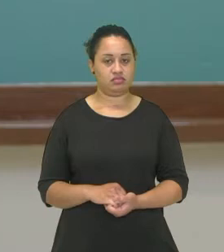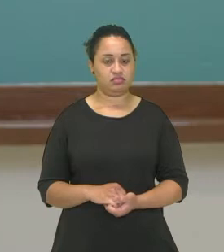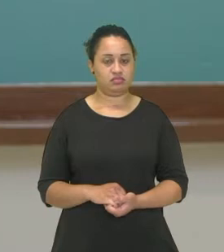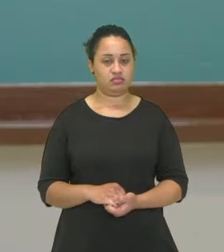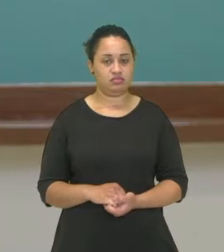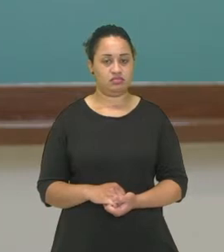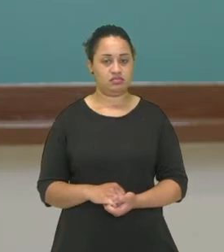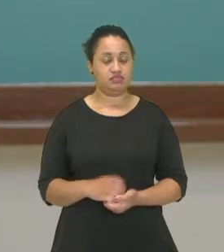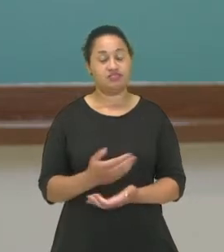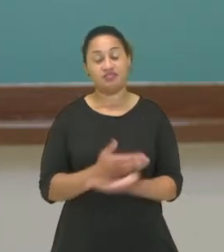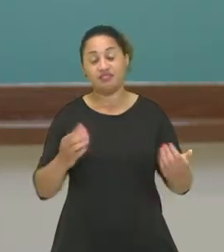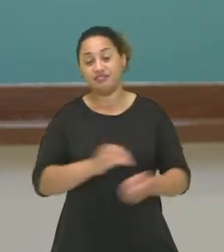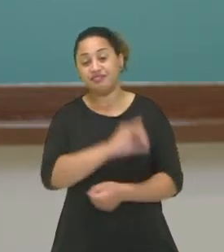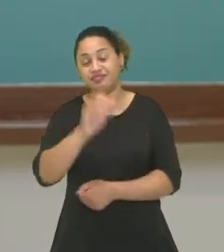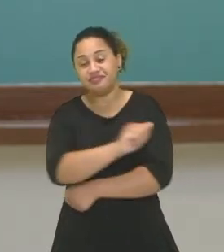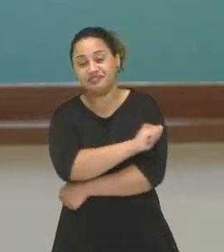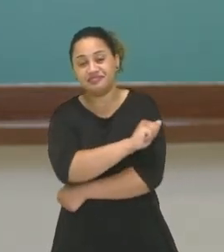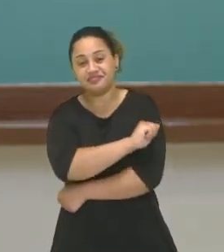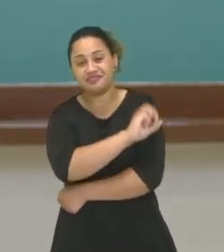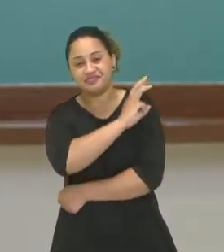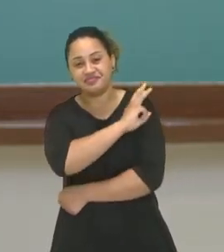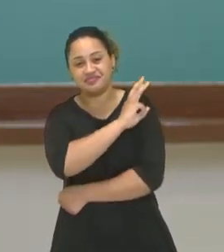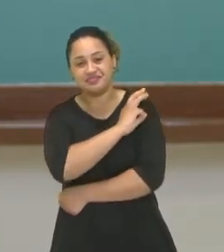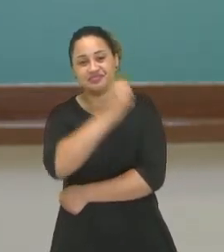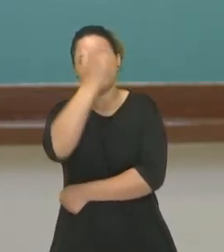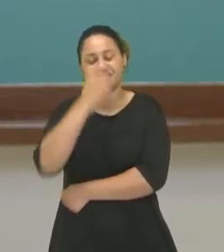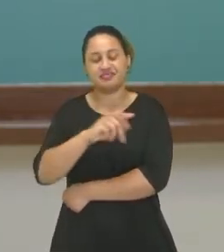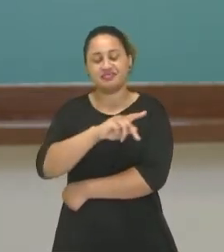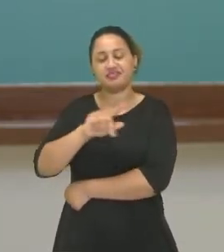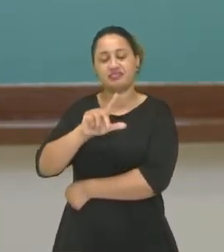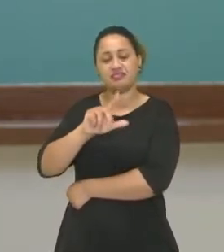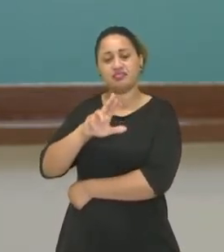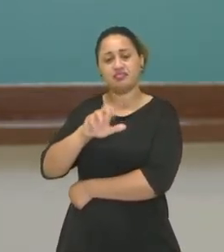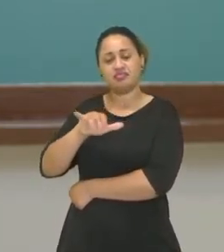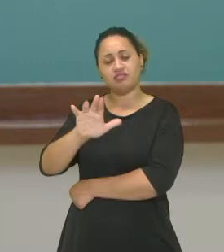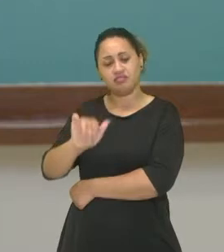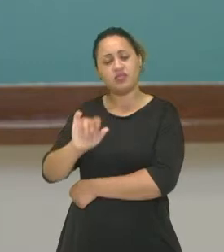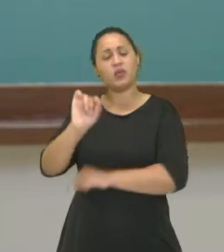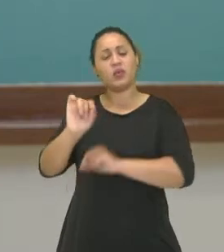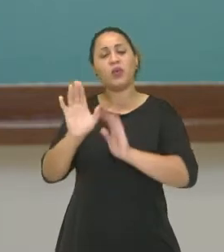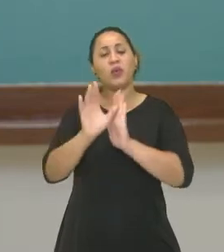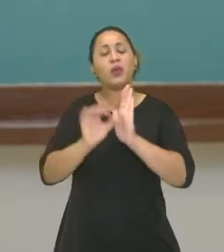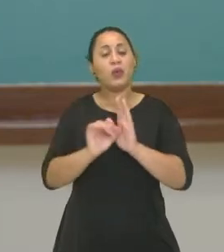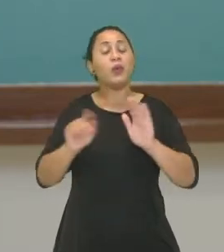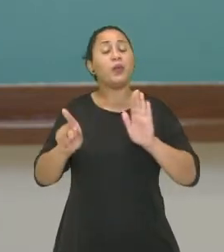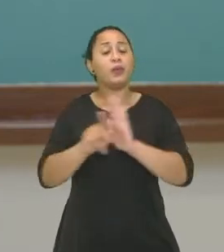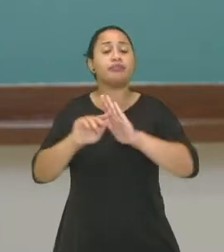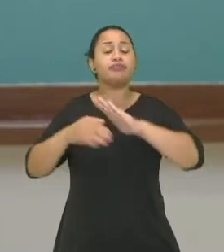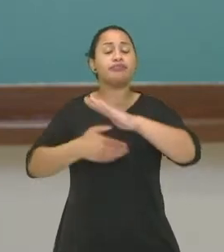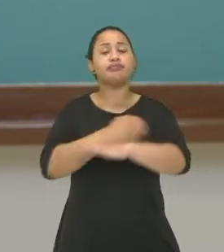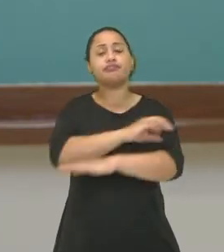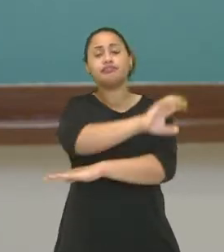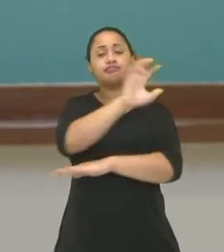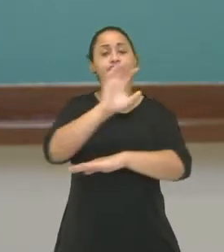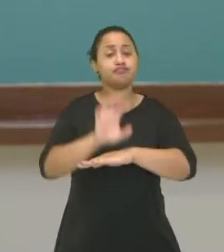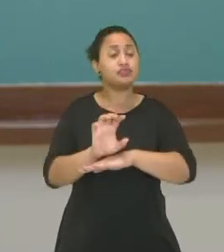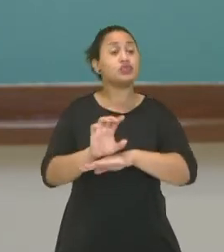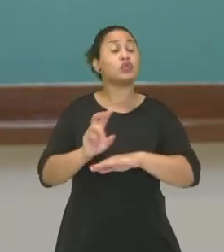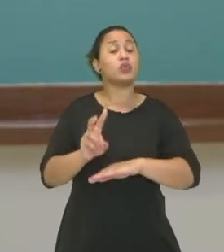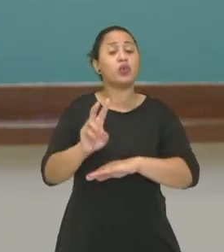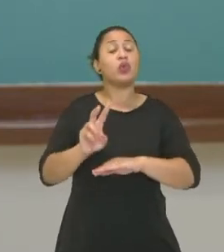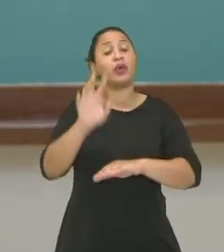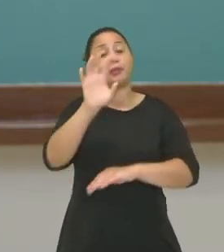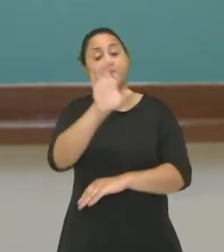Alunos da terceira série, tudo beleza? Sou o professor Luciano e venho trabalhar com vocês mais um assunto de ecologia. Continuando o assunto de